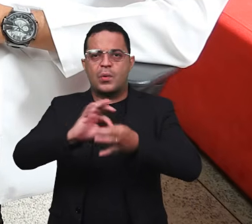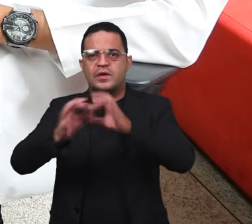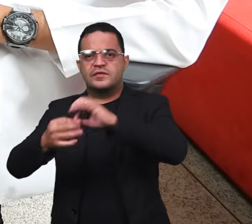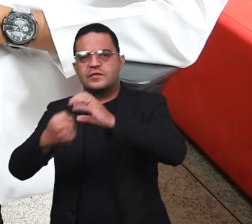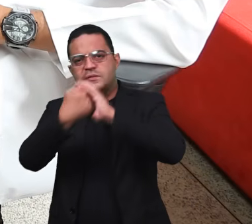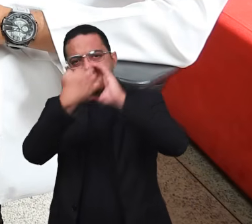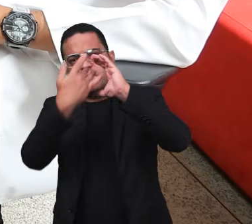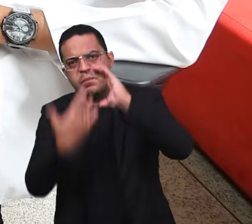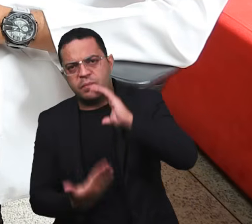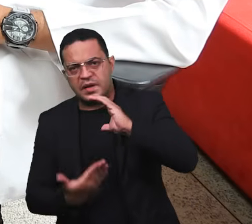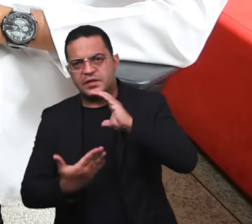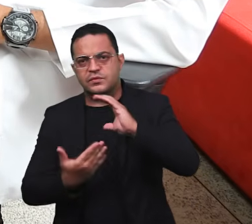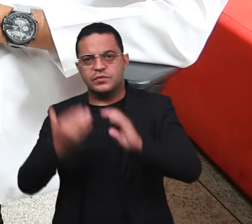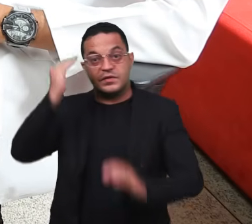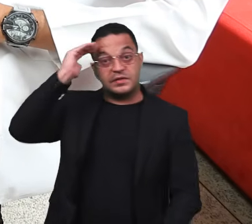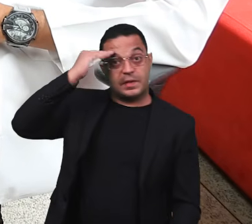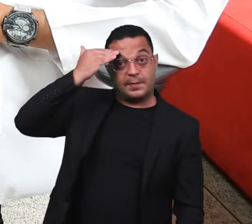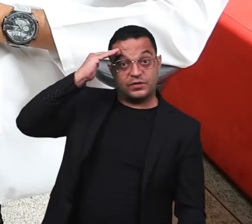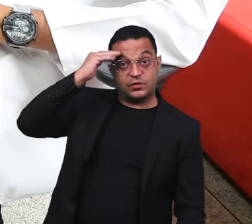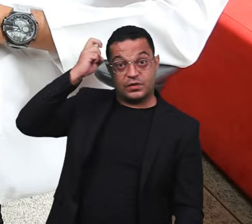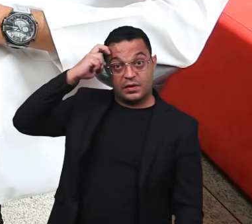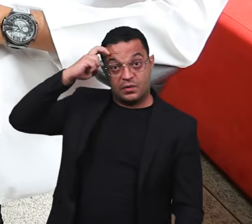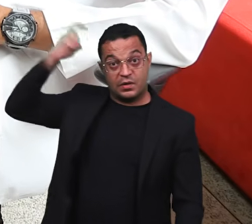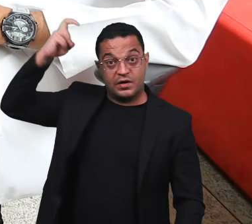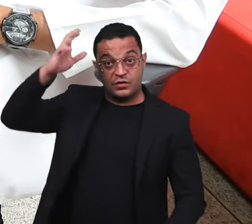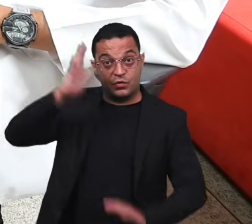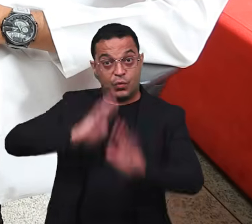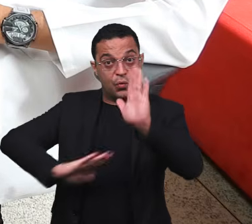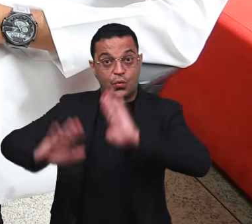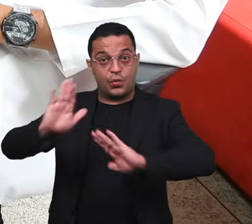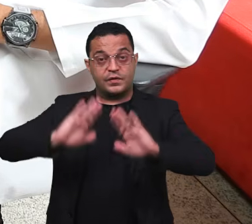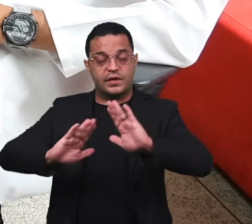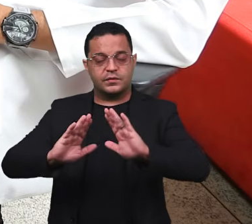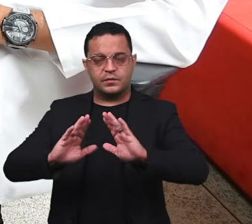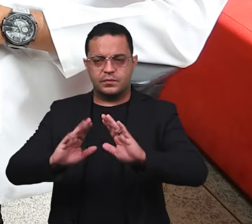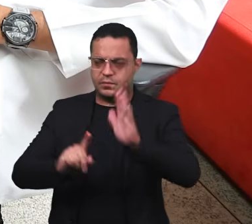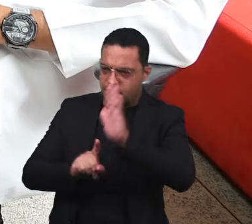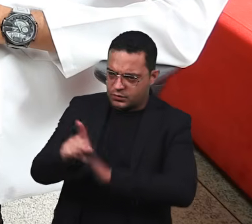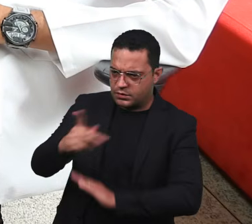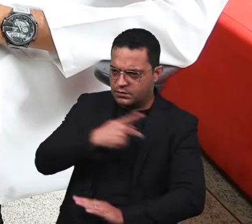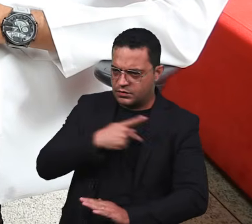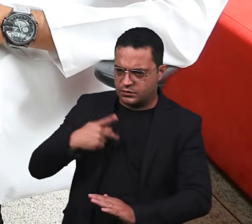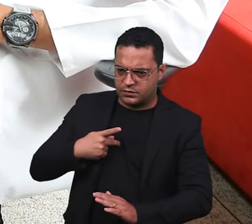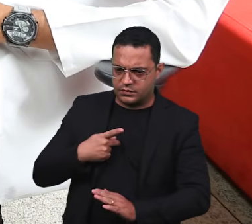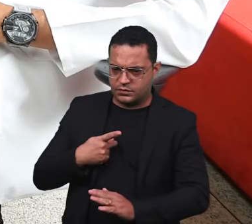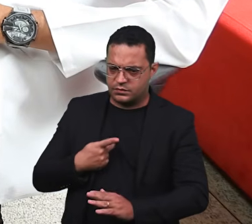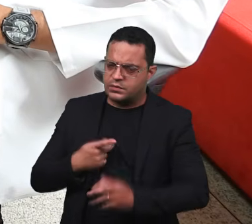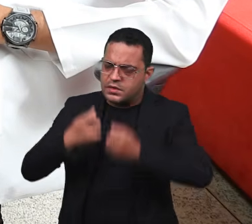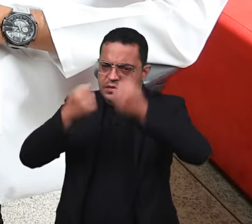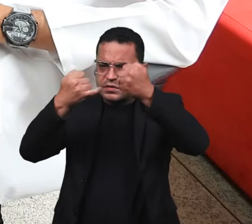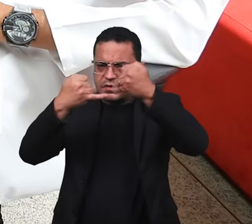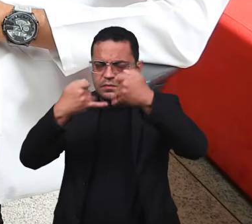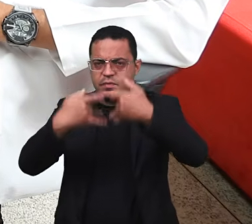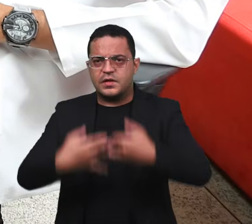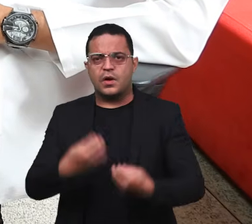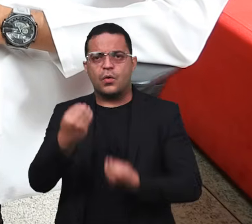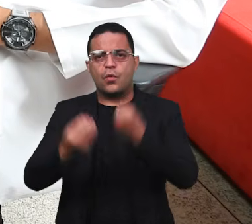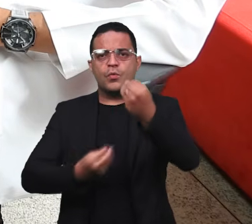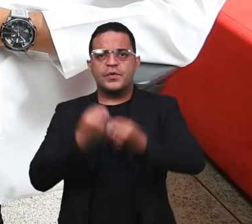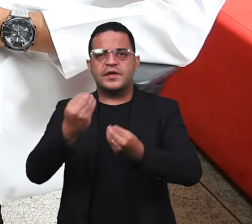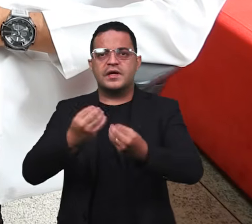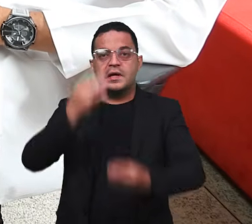da sabedoria, da inteligência, da prudência, né? Pastor, fala um pouquinho a respeito do